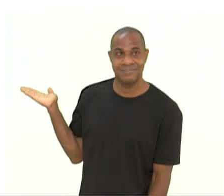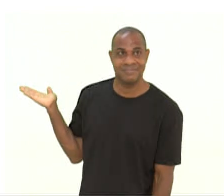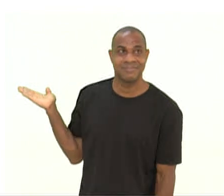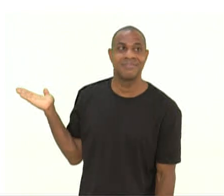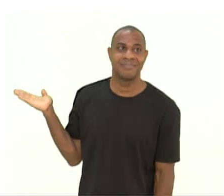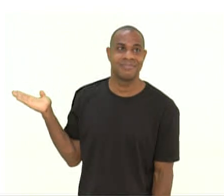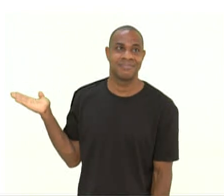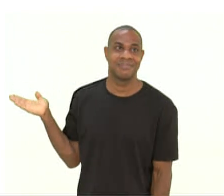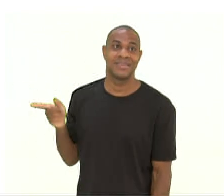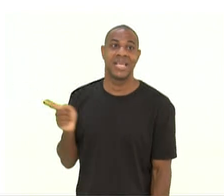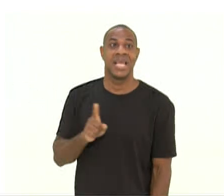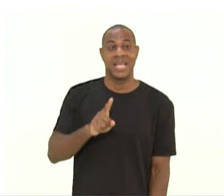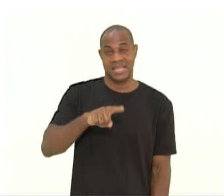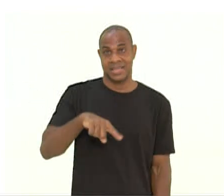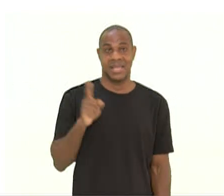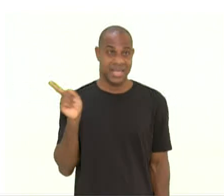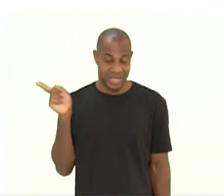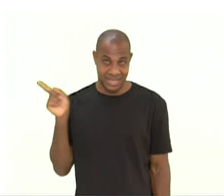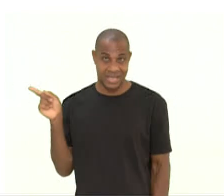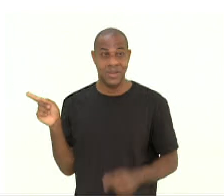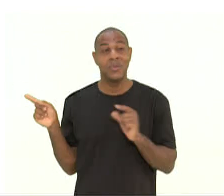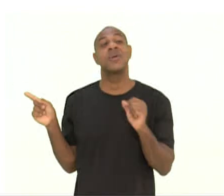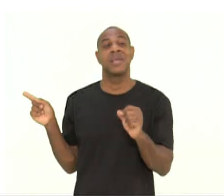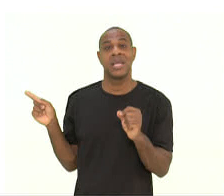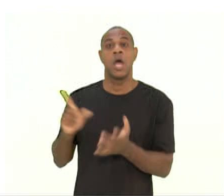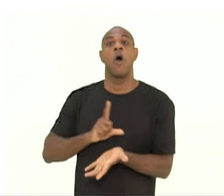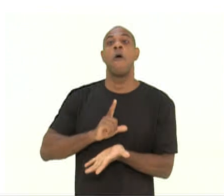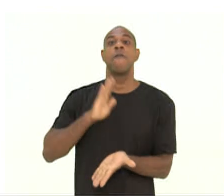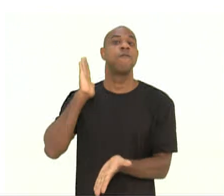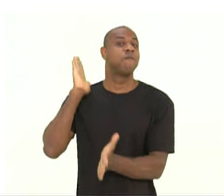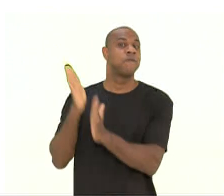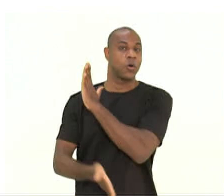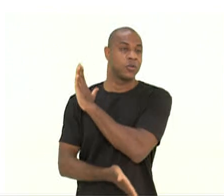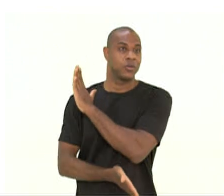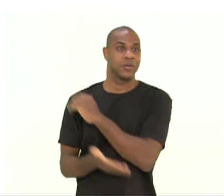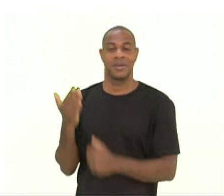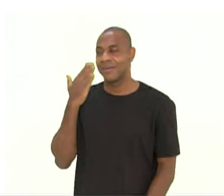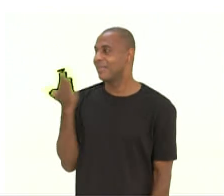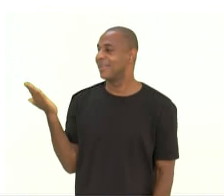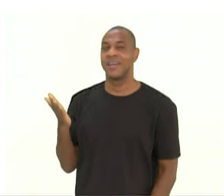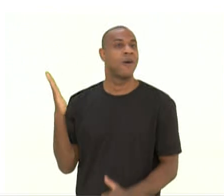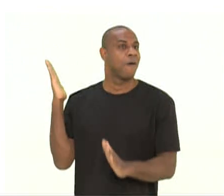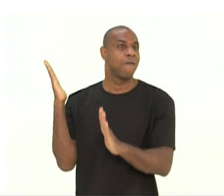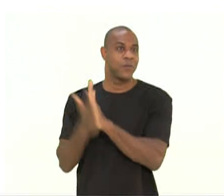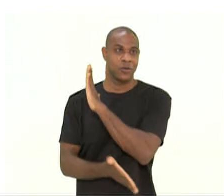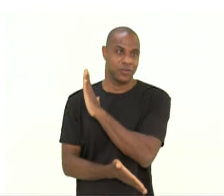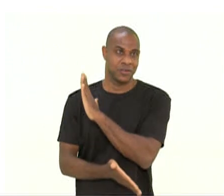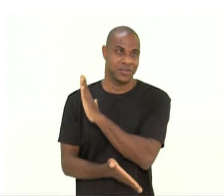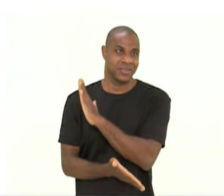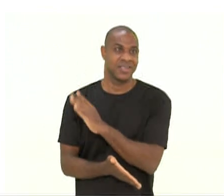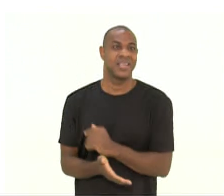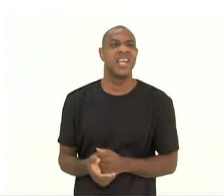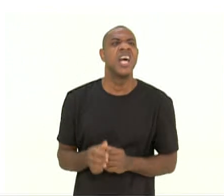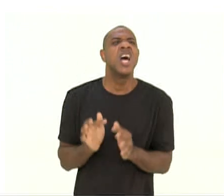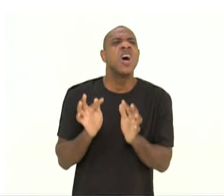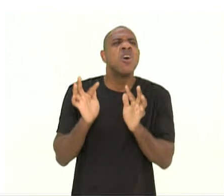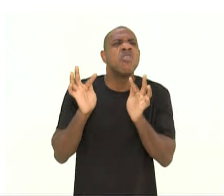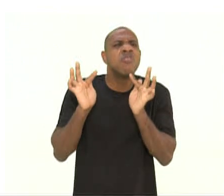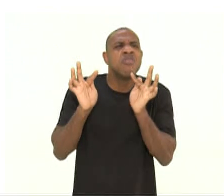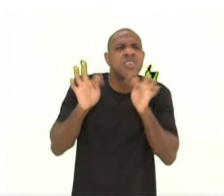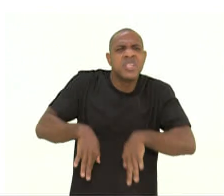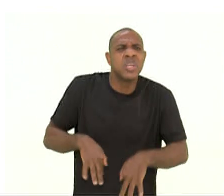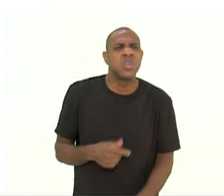foi deposto, ele fugiu, ficou foragido e foi capturado no finalzinho ainda